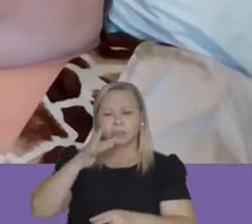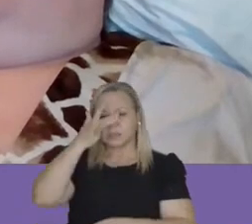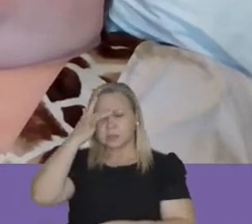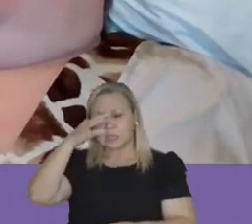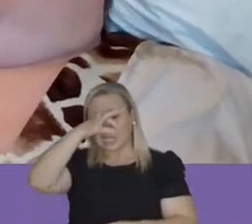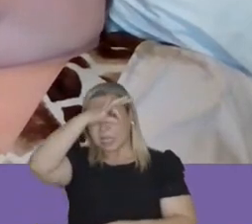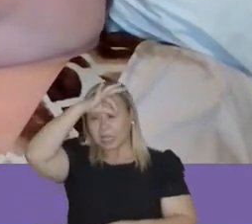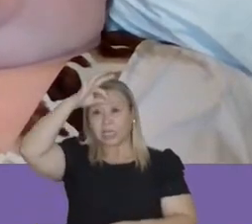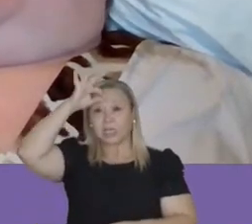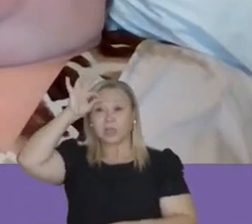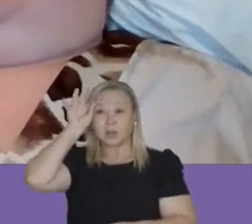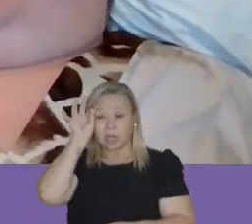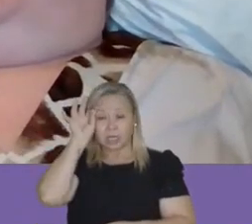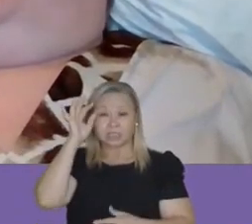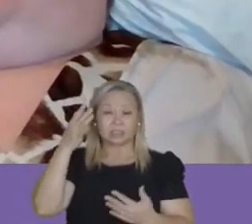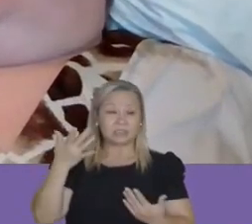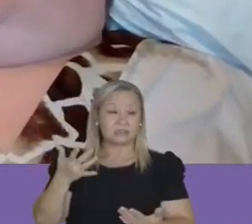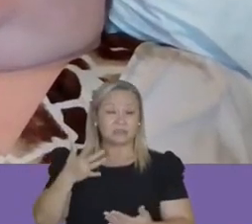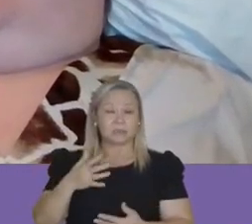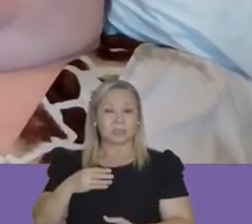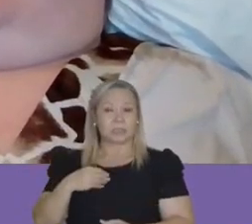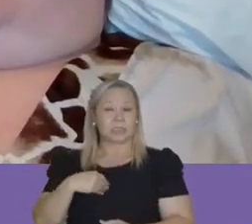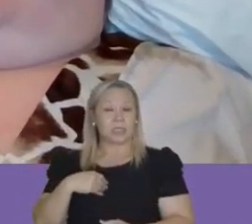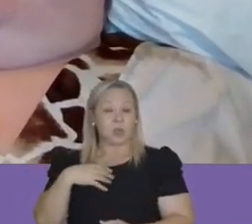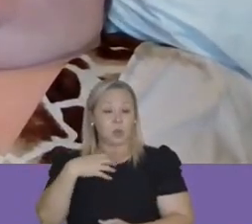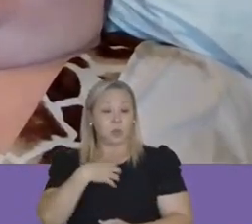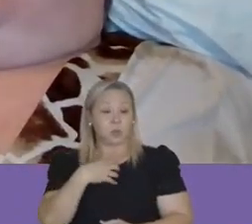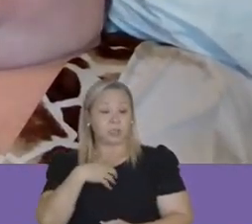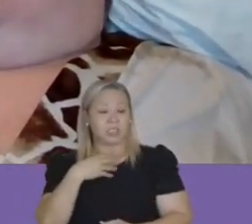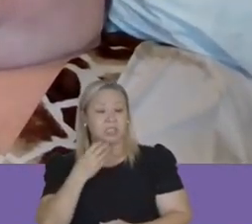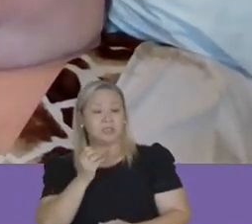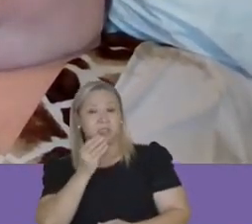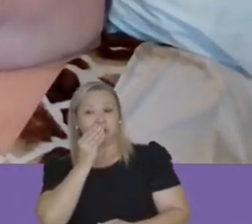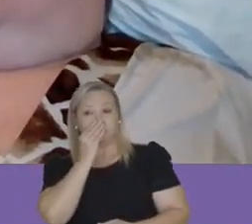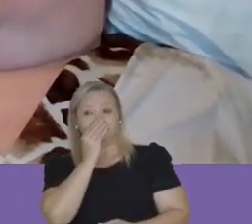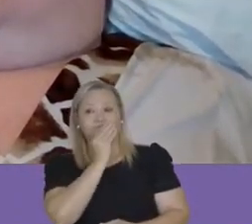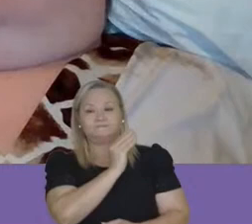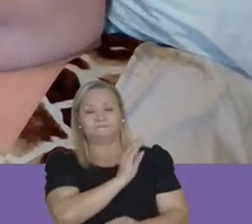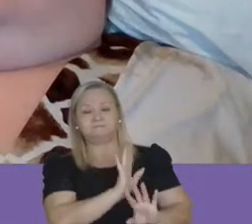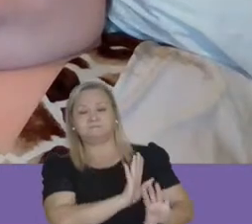no sentido de ignorar, tá certo, gente?